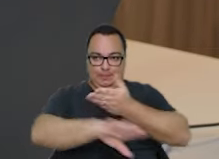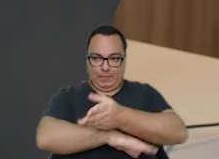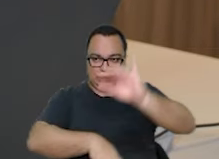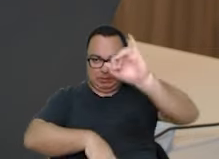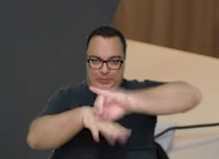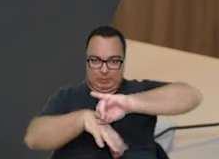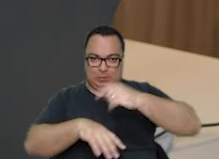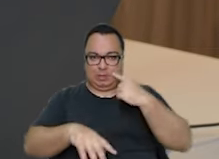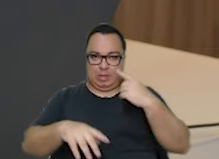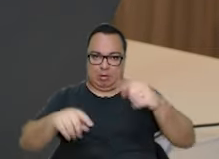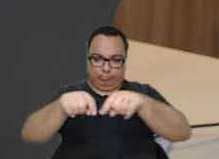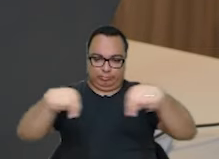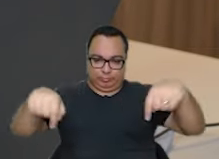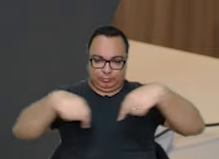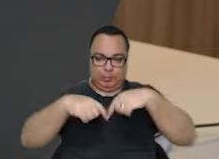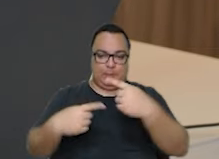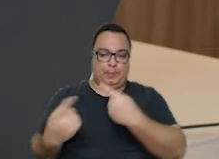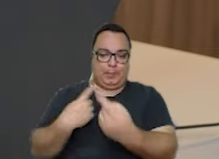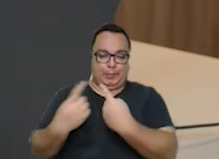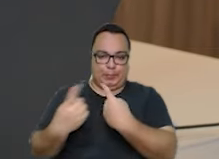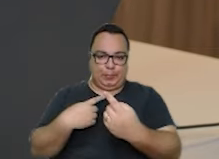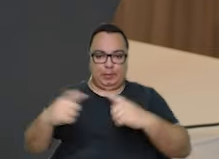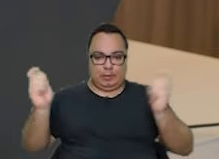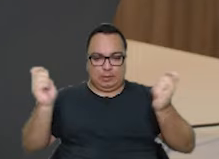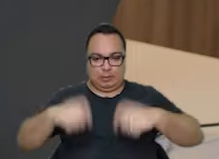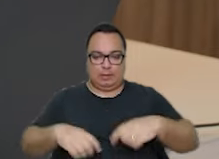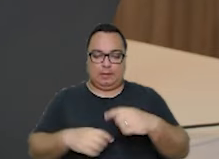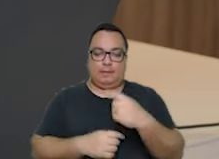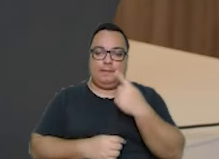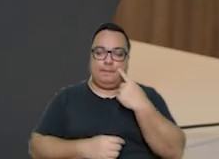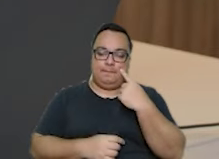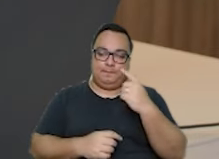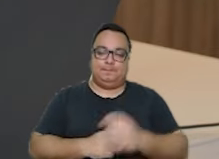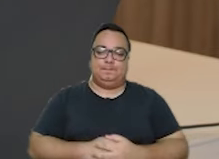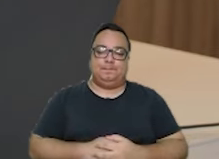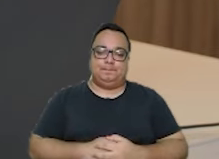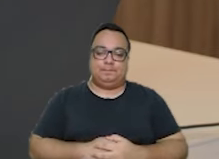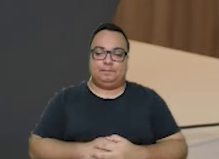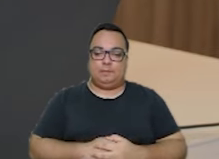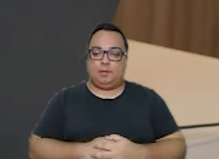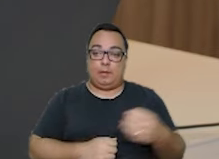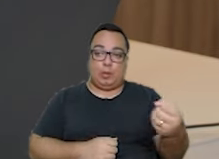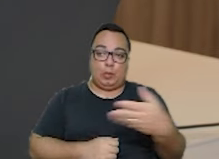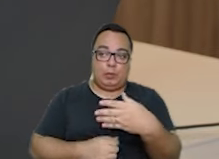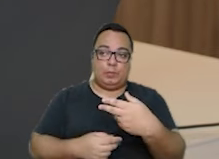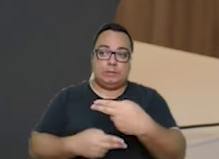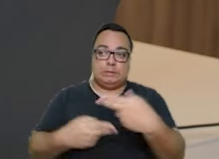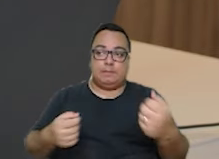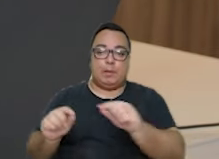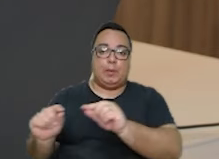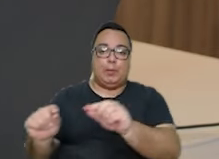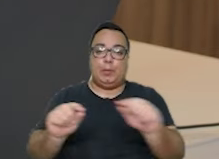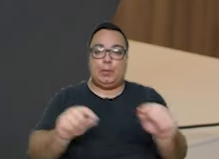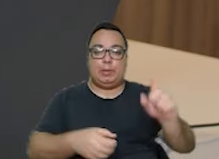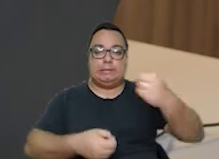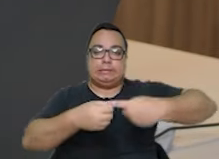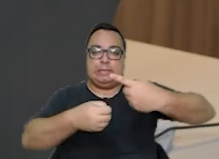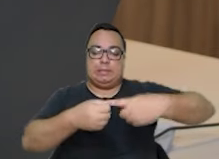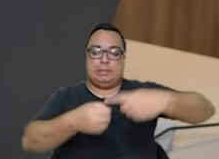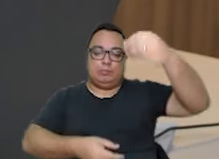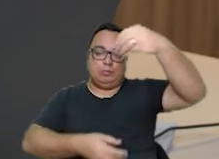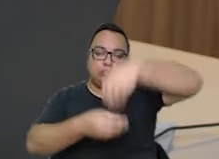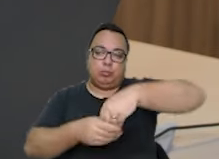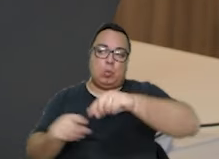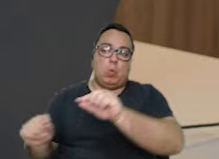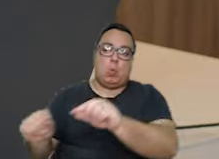também tá sempre consultando vendo o que que o escritório tá fazendo eh a atuação do sebrai na sua cidade na sua região é